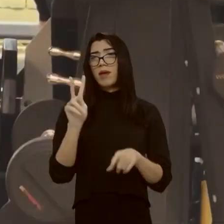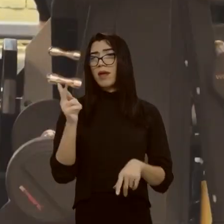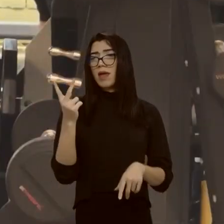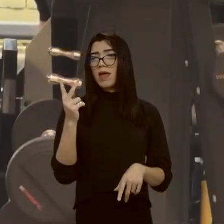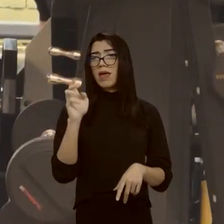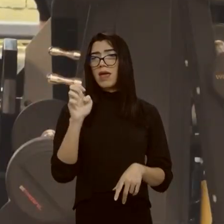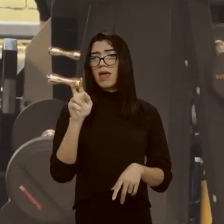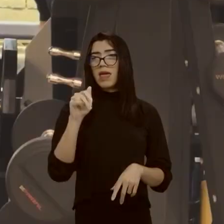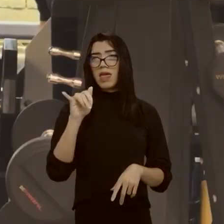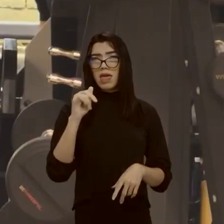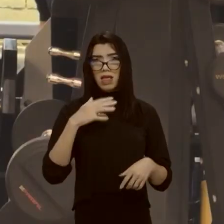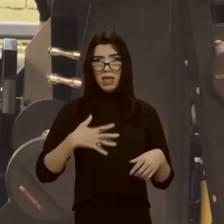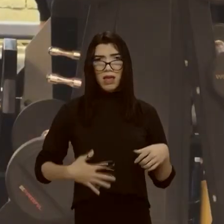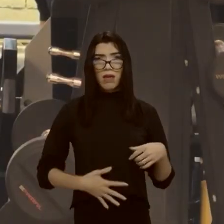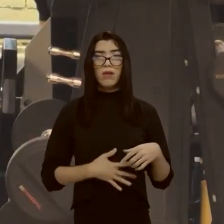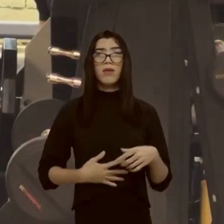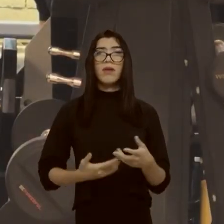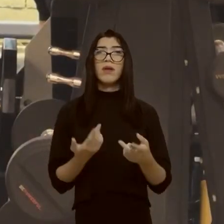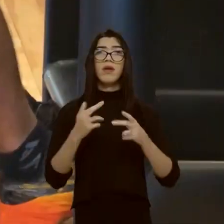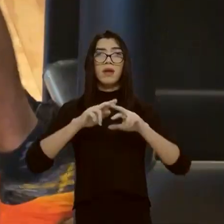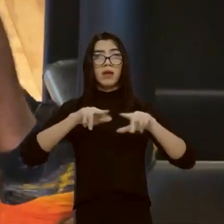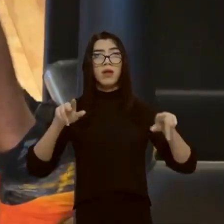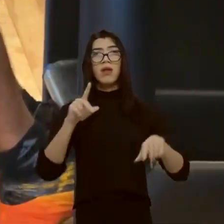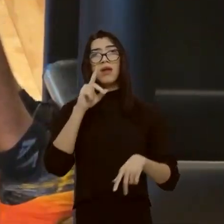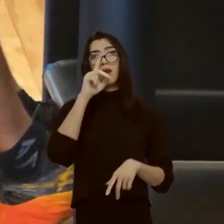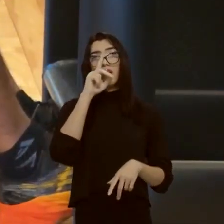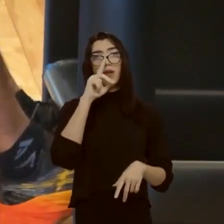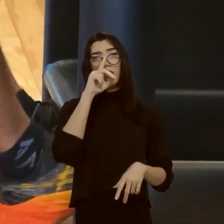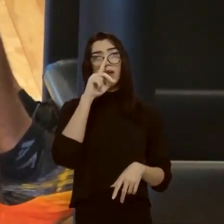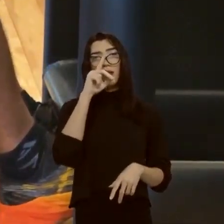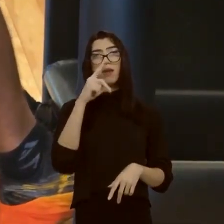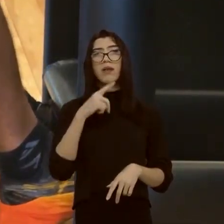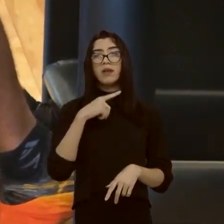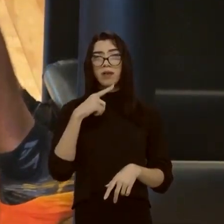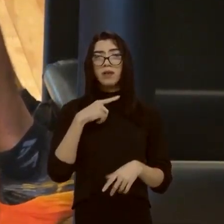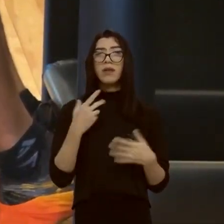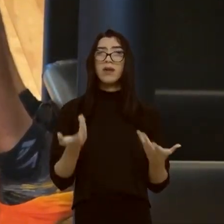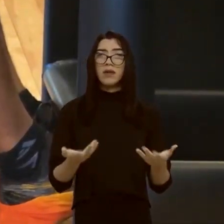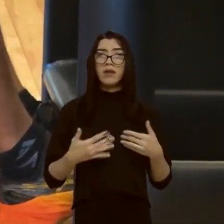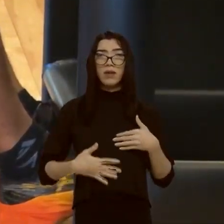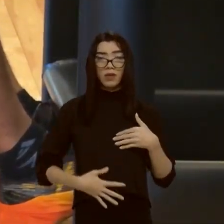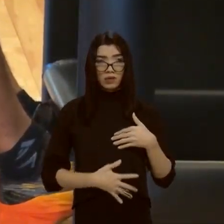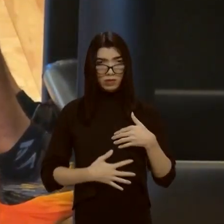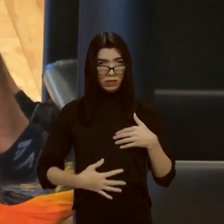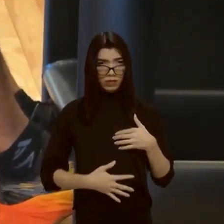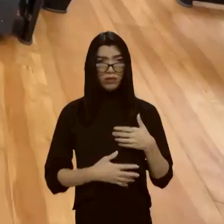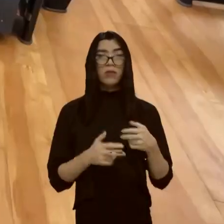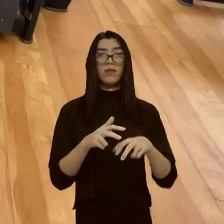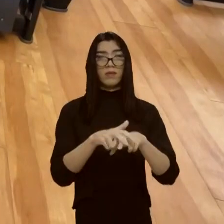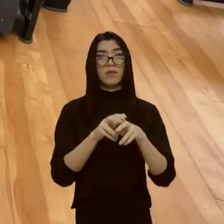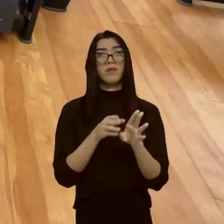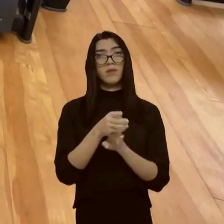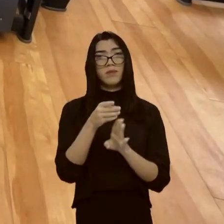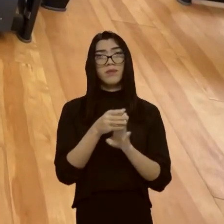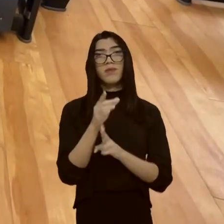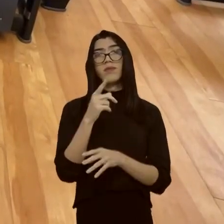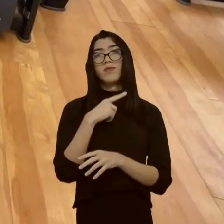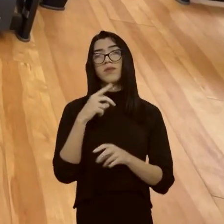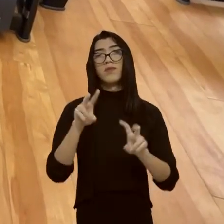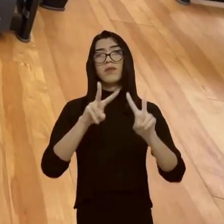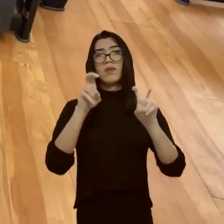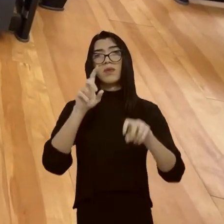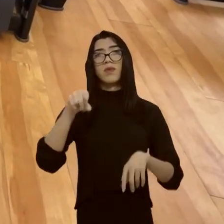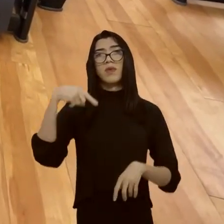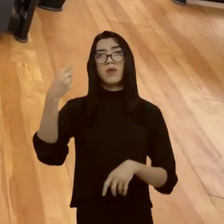abdominais. Dessa forma, se evitam vários riscos decorrentes da hérnia da parede abdominal. Sobre eles, a gente fala no